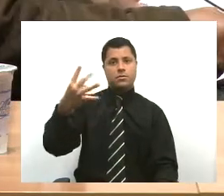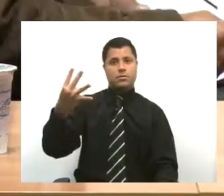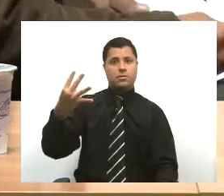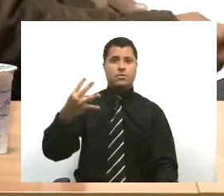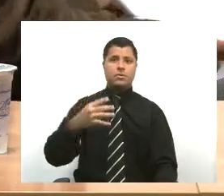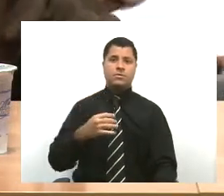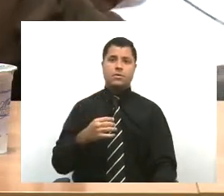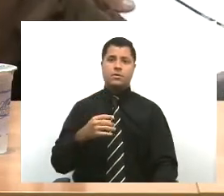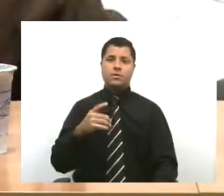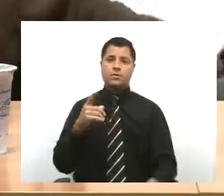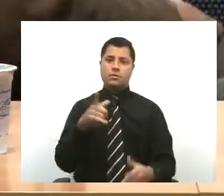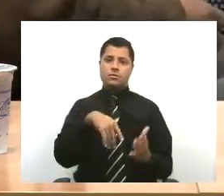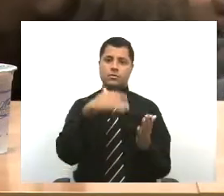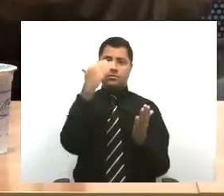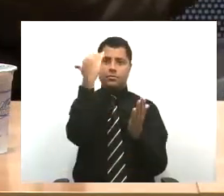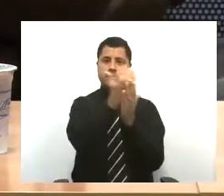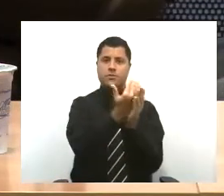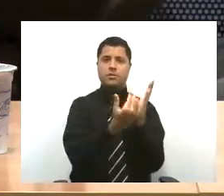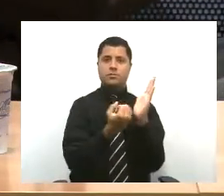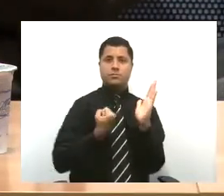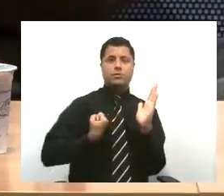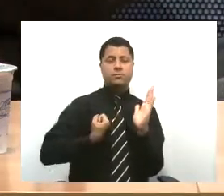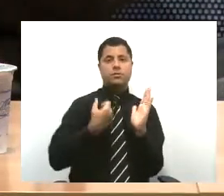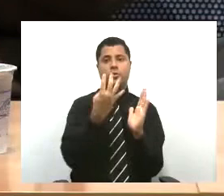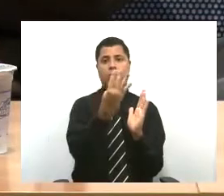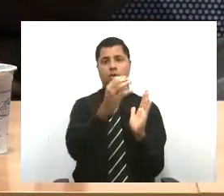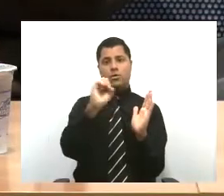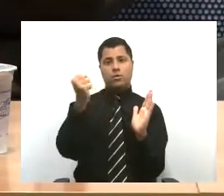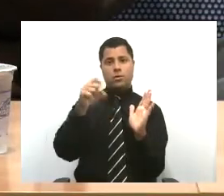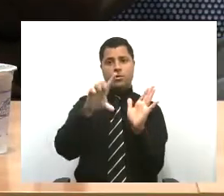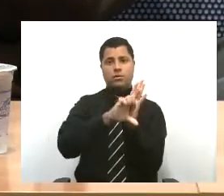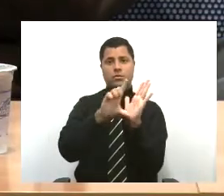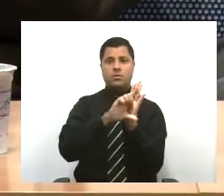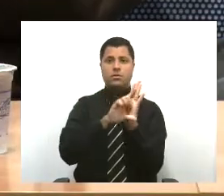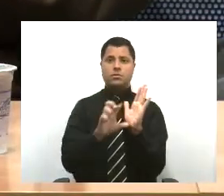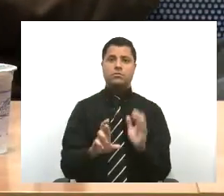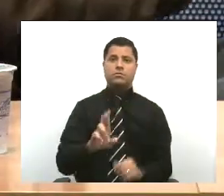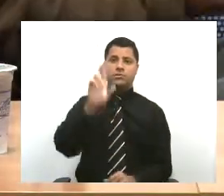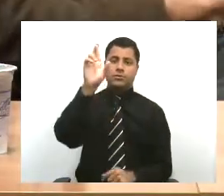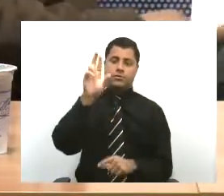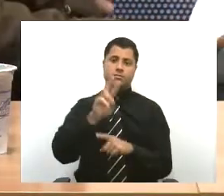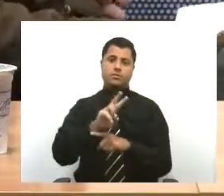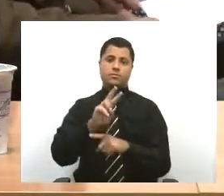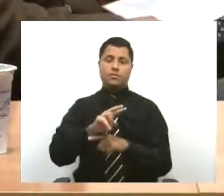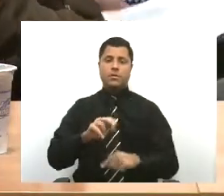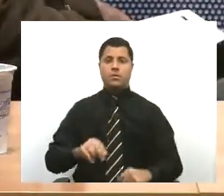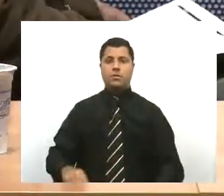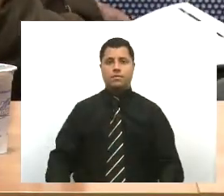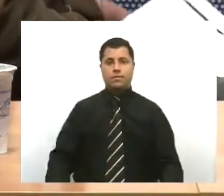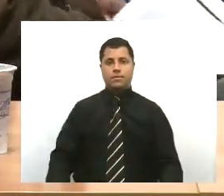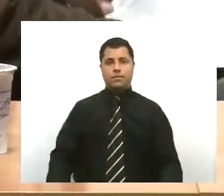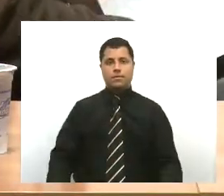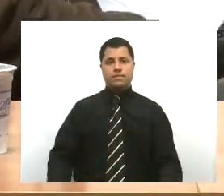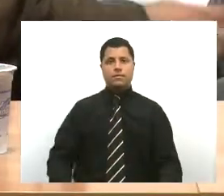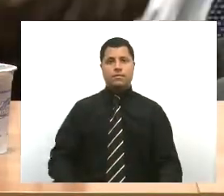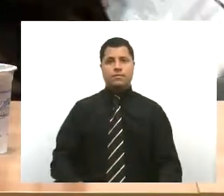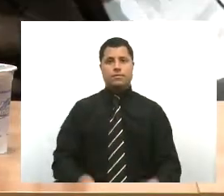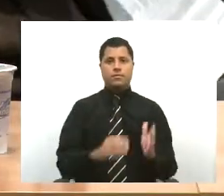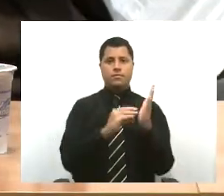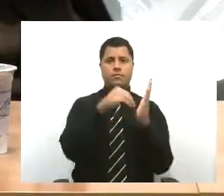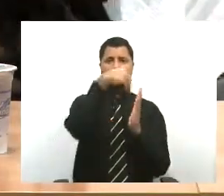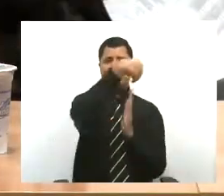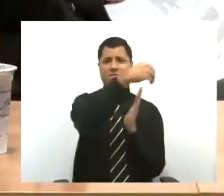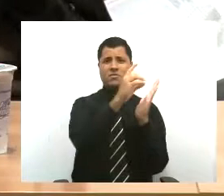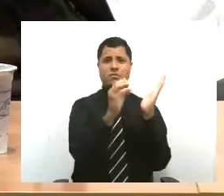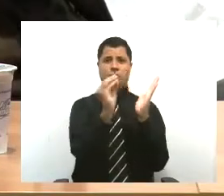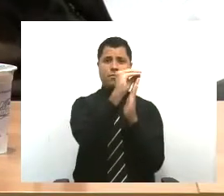2182/2014, em cumprimento ao disposto no parágrafo único do artigo 48 da Lei de Responsabilidade Fiscal. O calendário das audiências